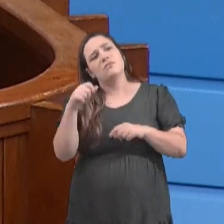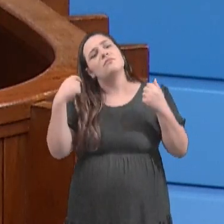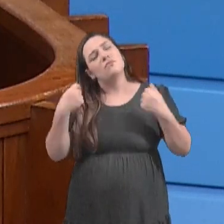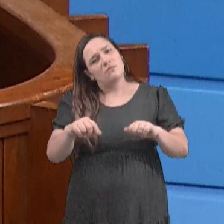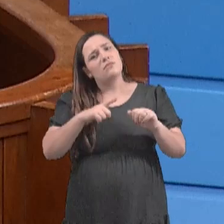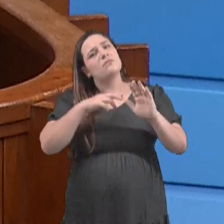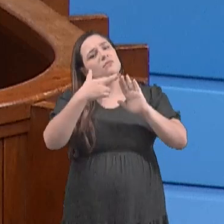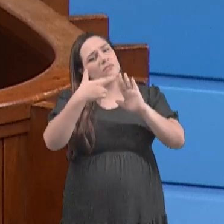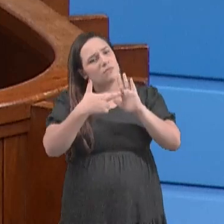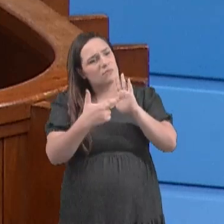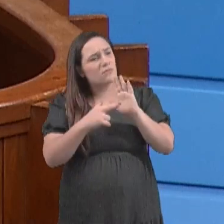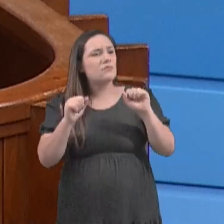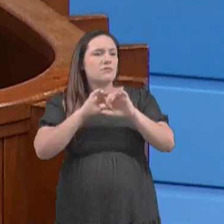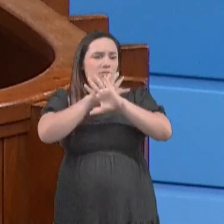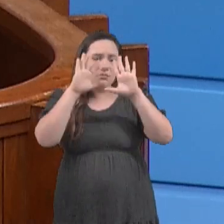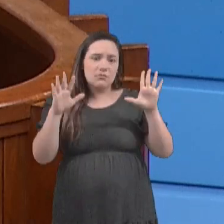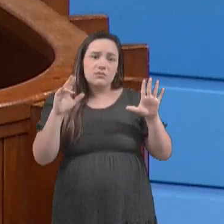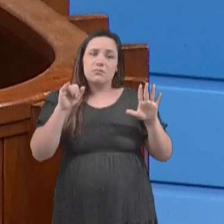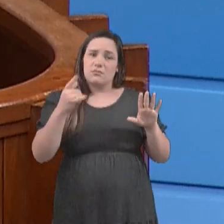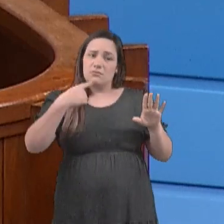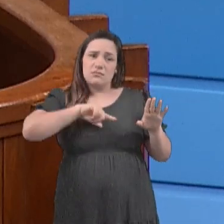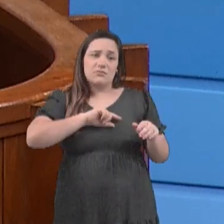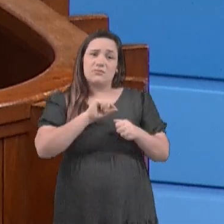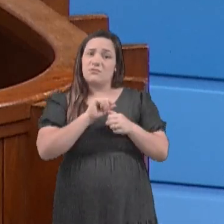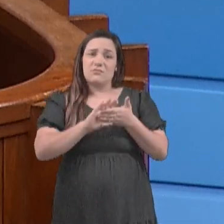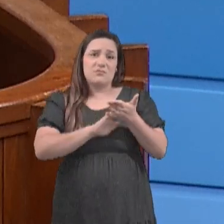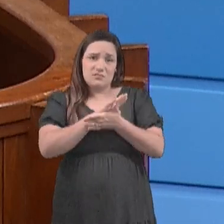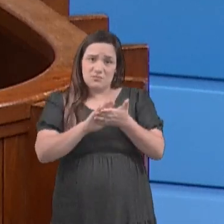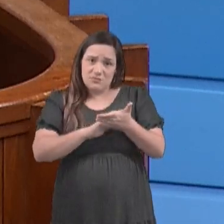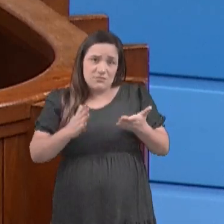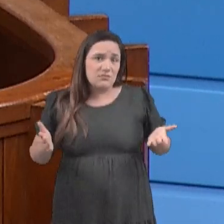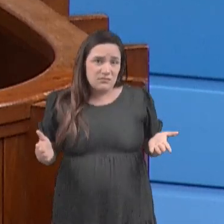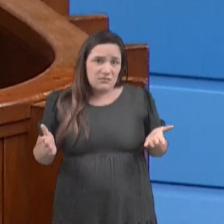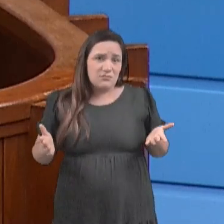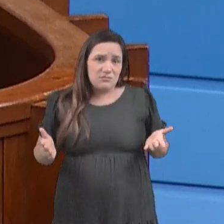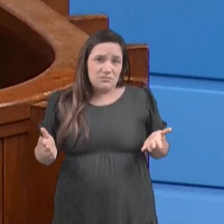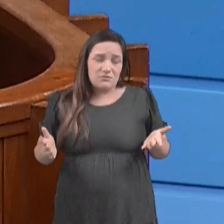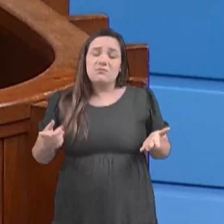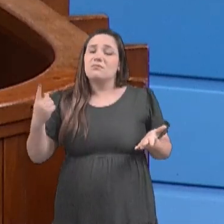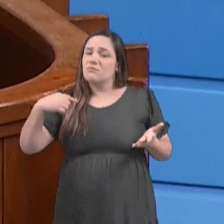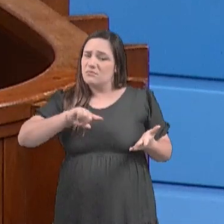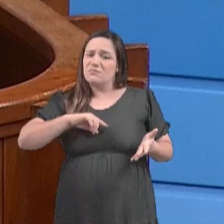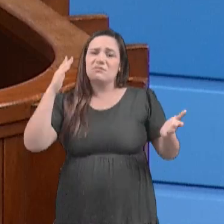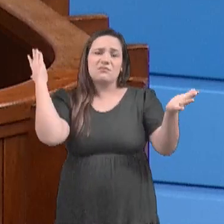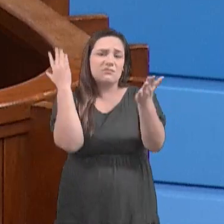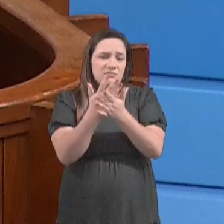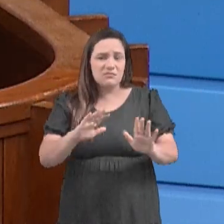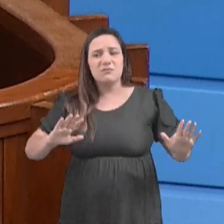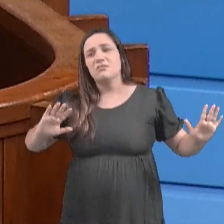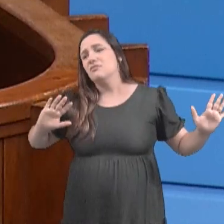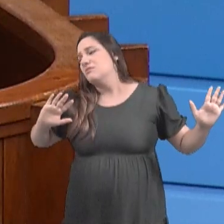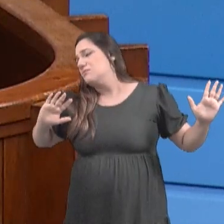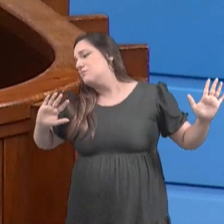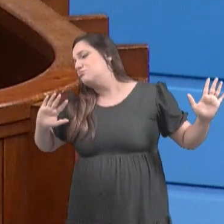critérios claros. Nós, se não fizermos nada, nós vamos destruir